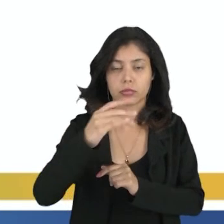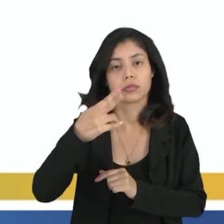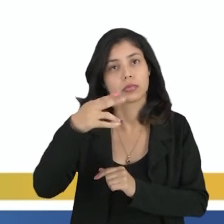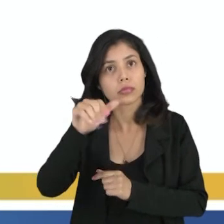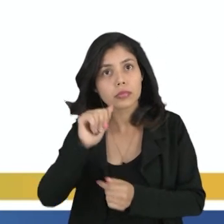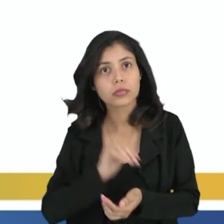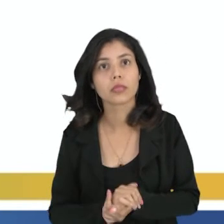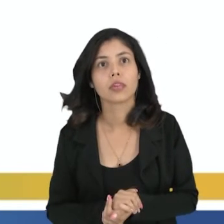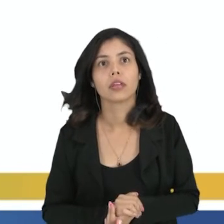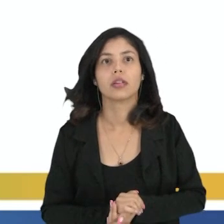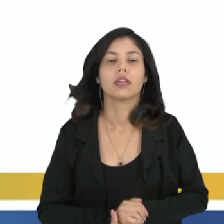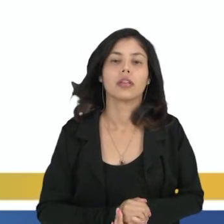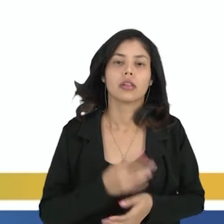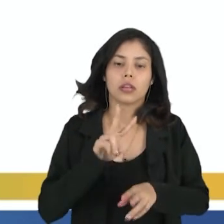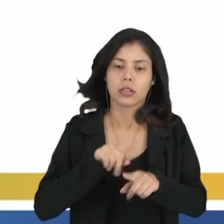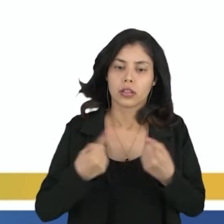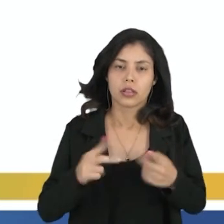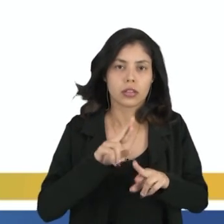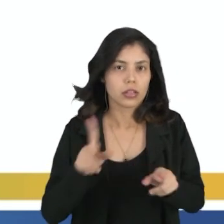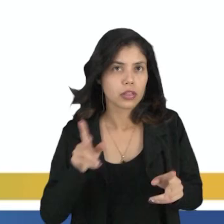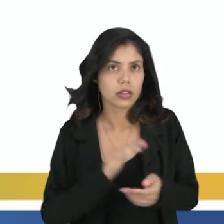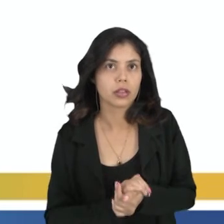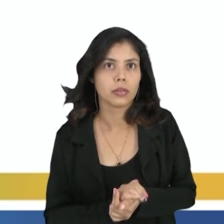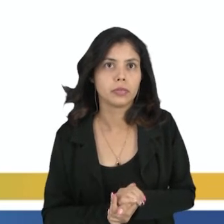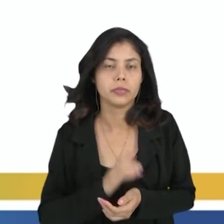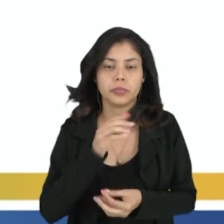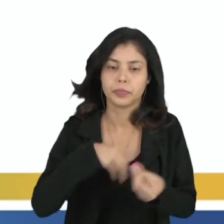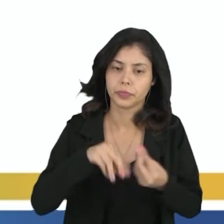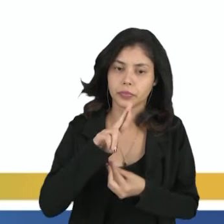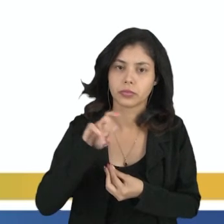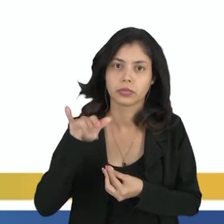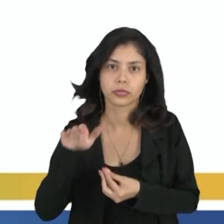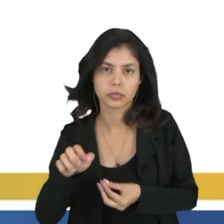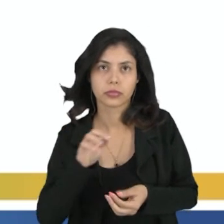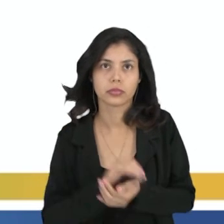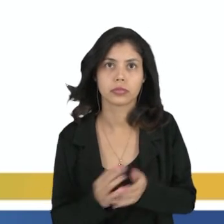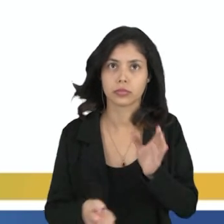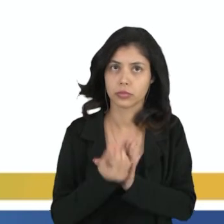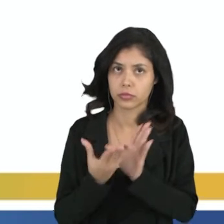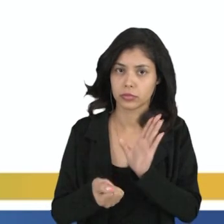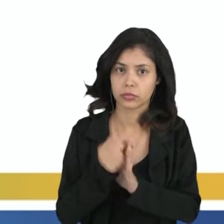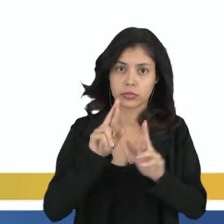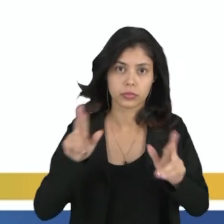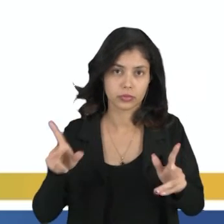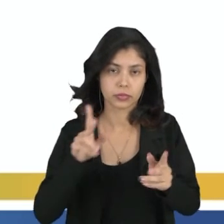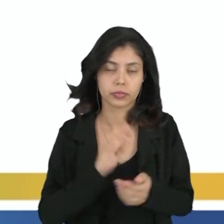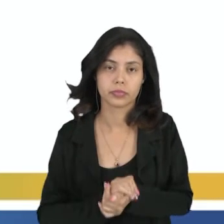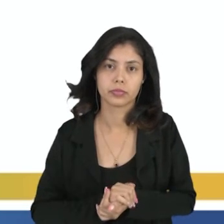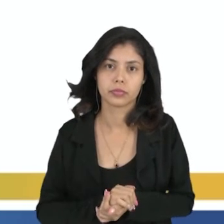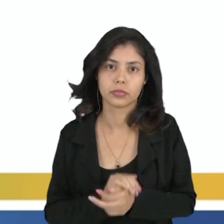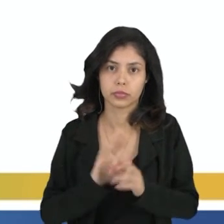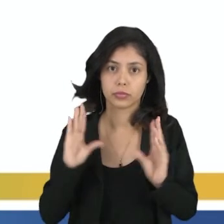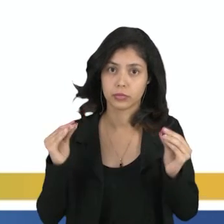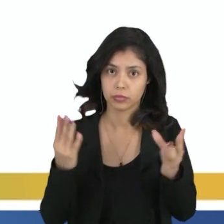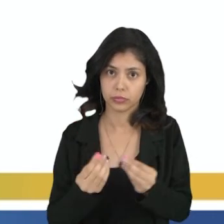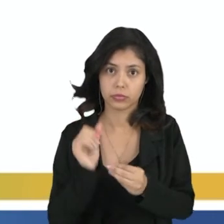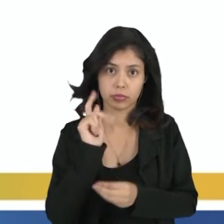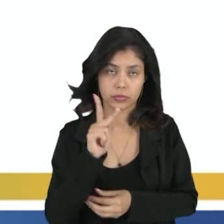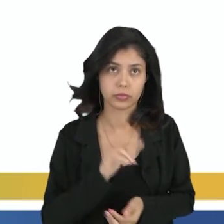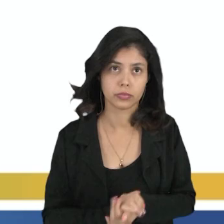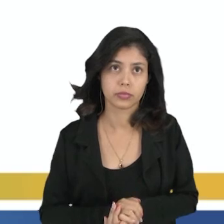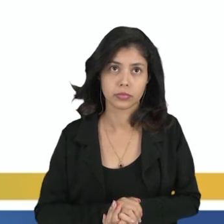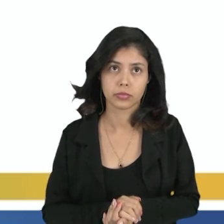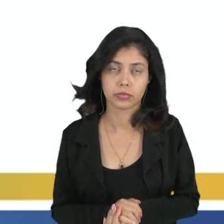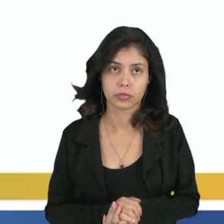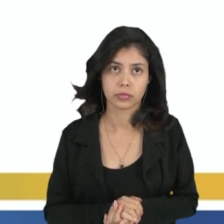compostas, mas elas são diferentes. Lado do reagente, lado dos produtos são diferentes as substâncias, ok? Então, a